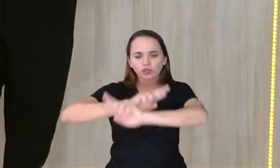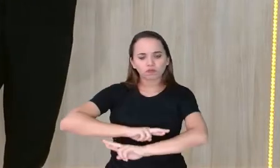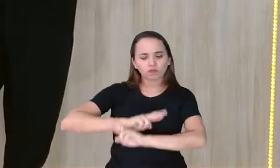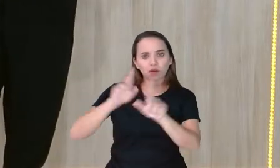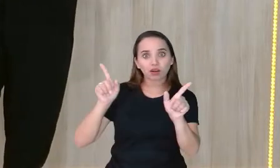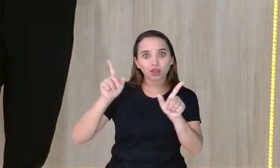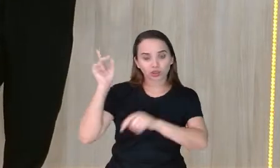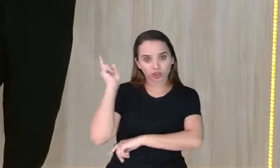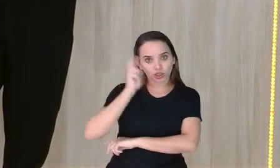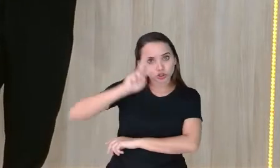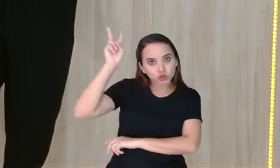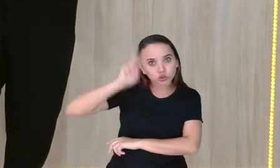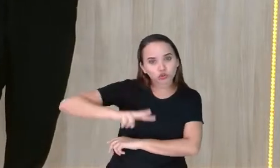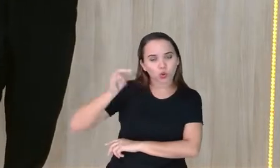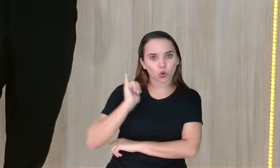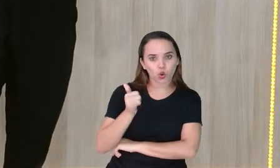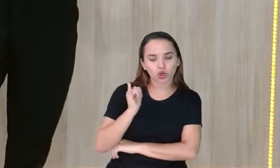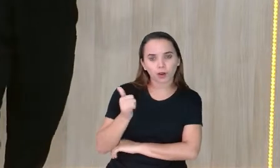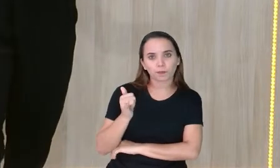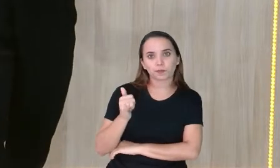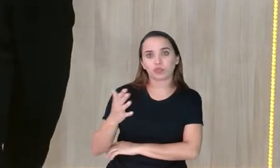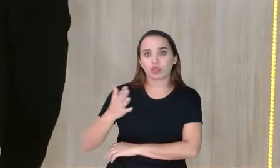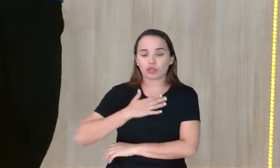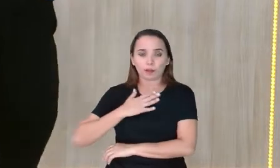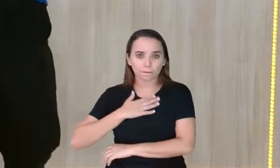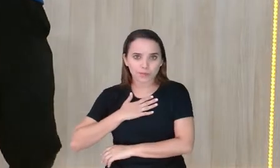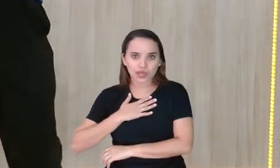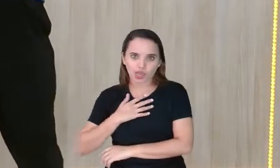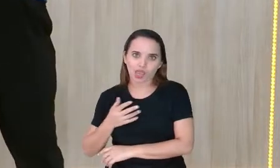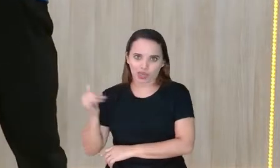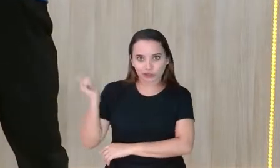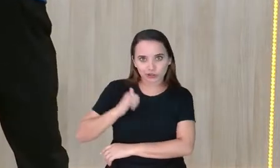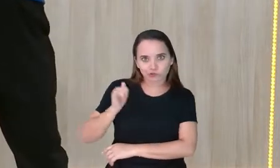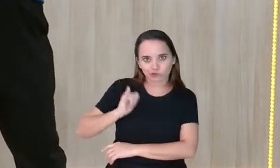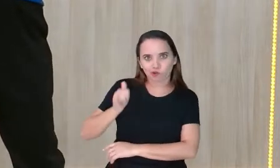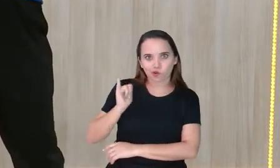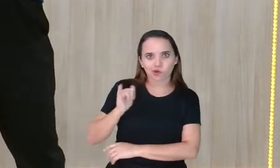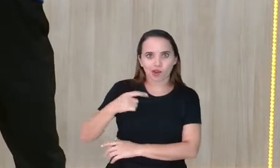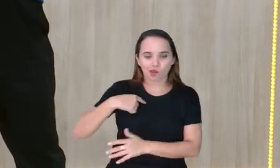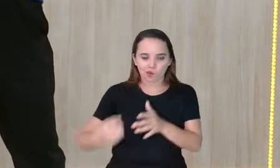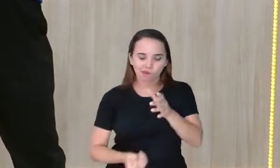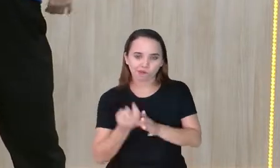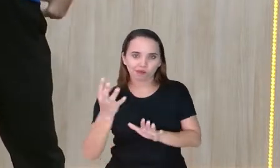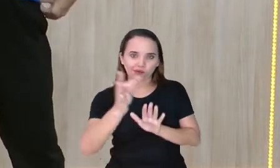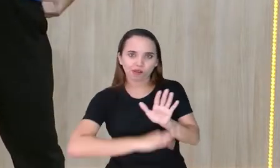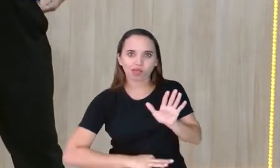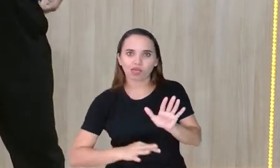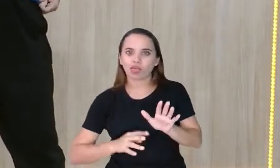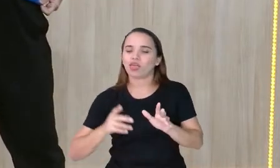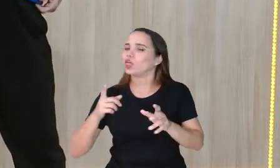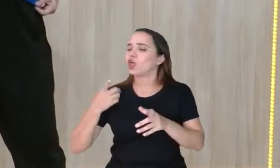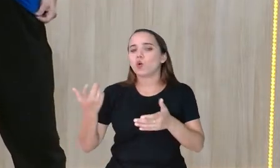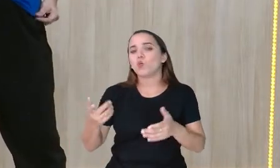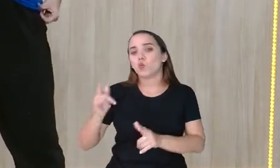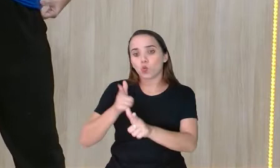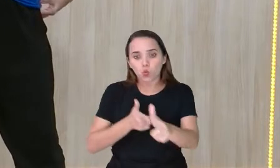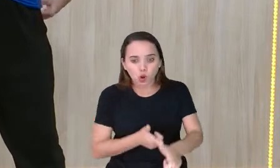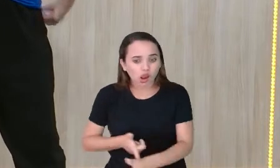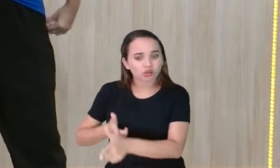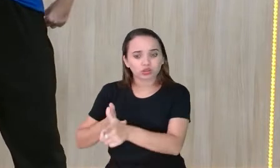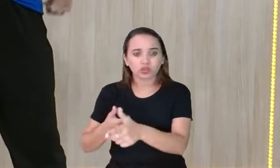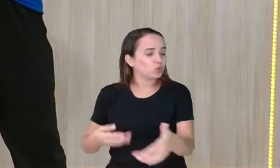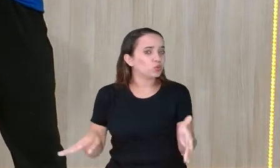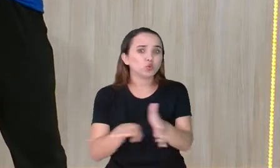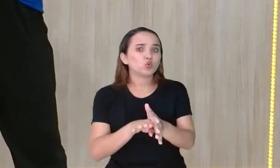minha história, o caçador não chega a tempo. E como ele não chega a tempo, são todos devorados pelo